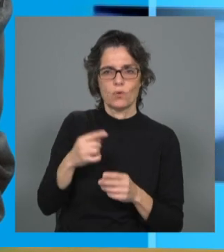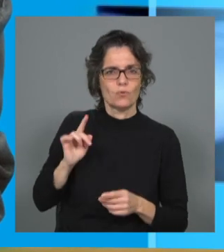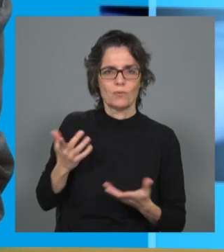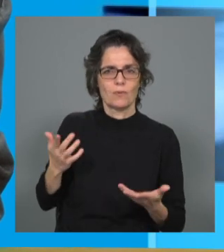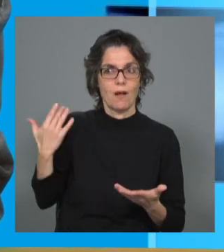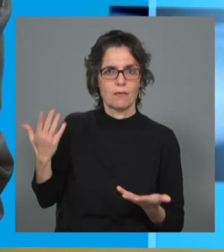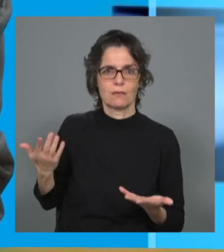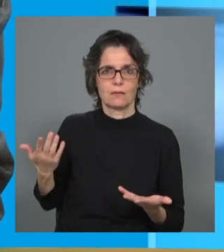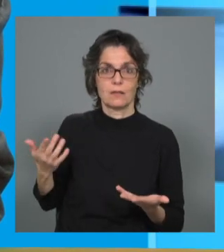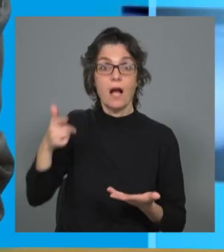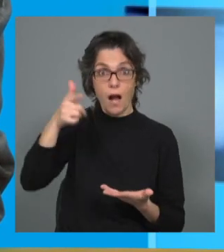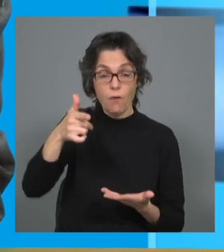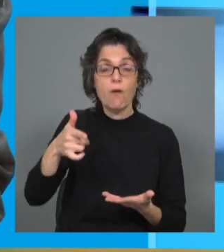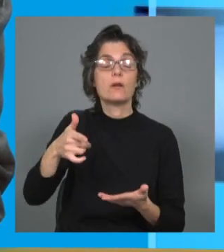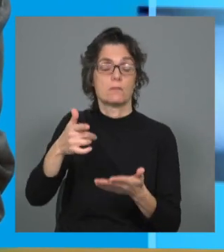portanto a abstenção desceu.